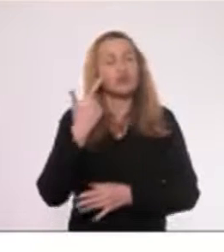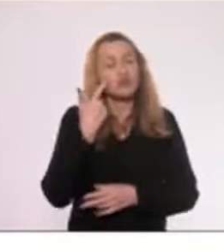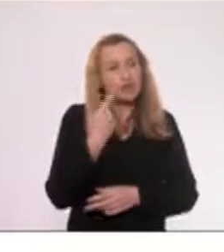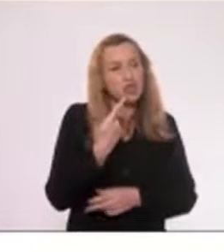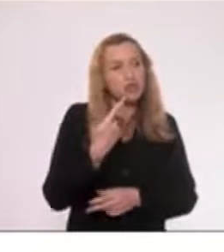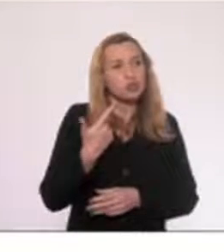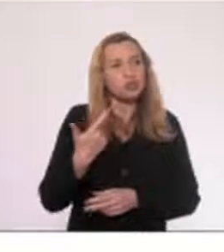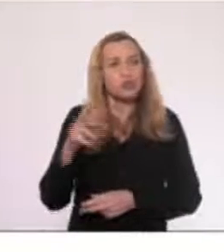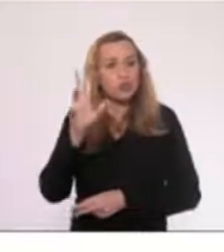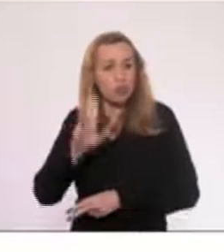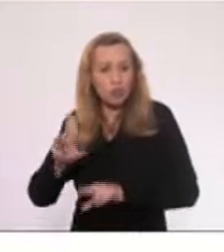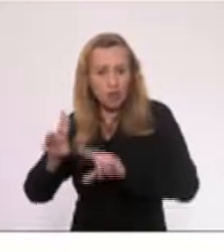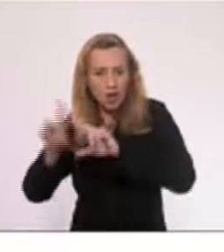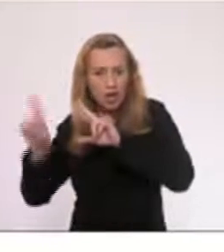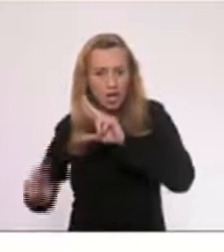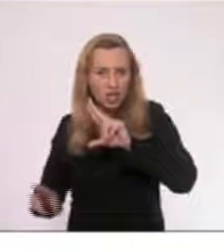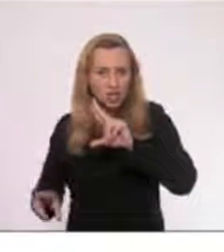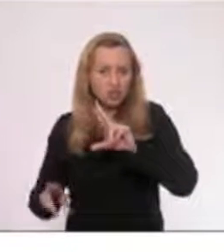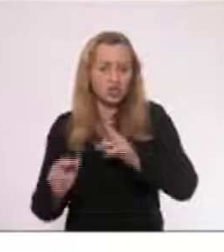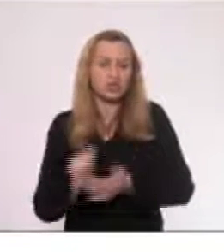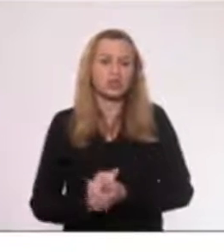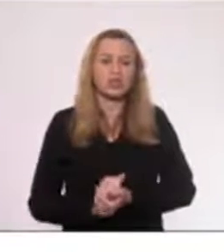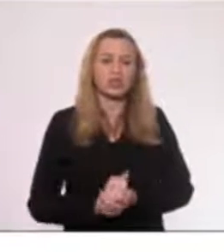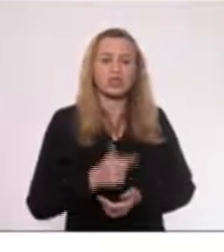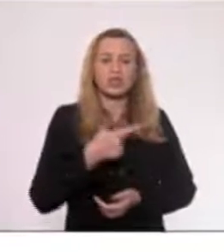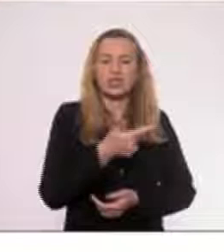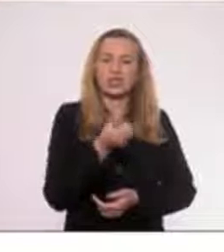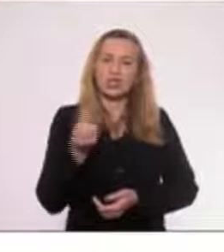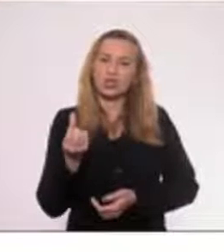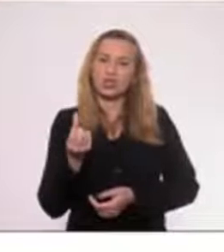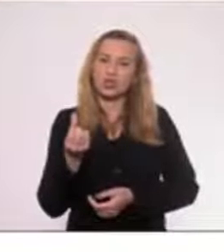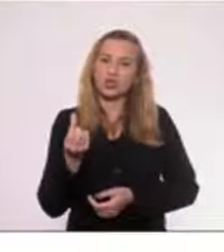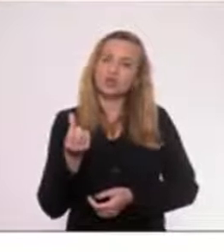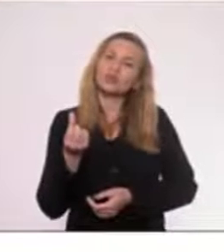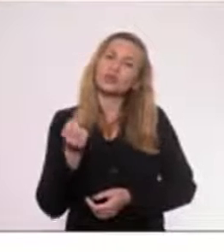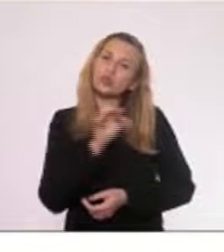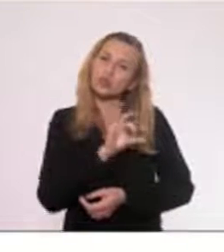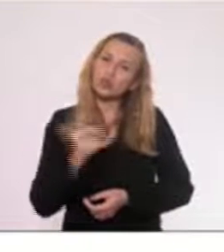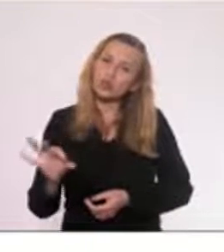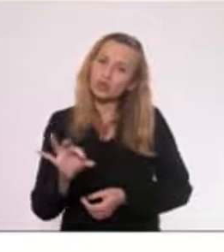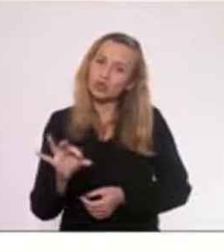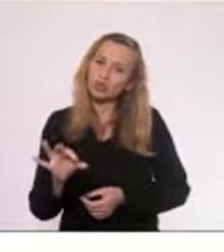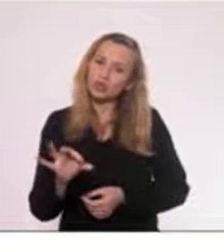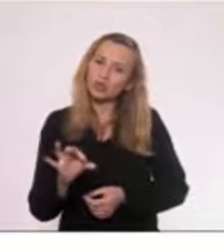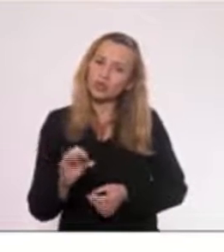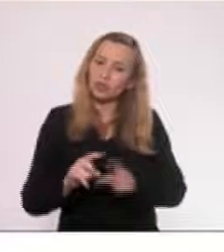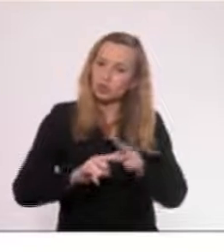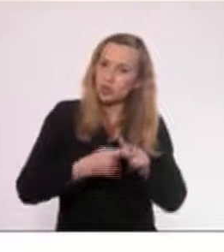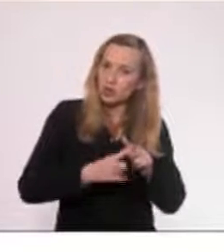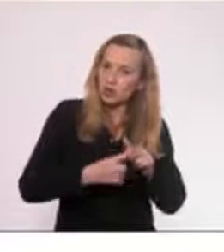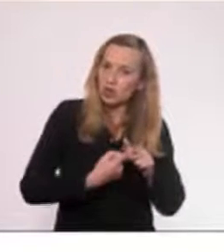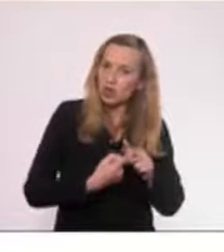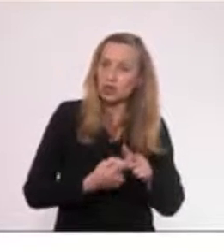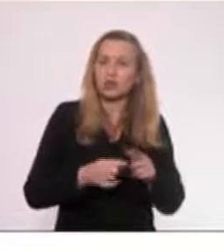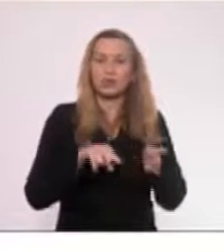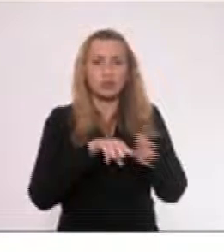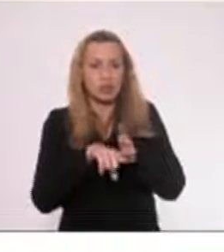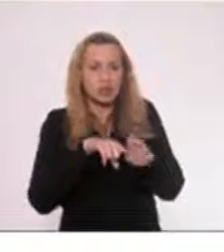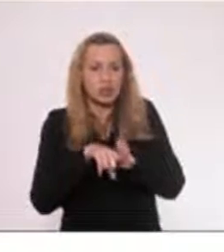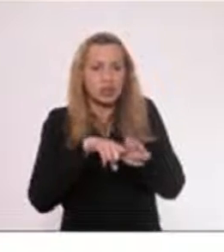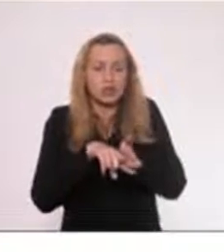UERJ que investe tão somente 16% de seu orçamento em manutenção, em